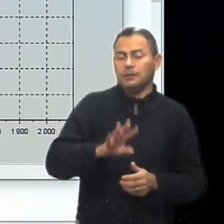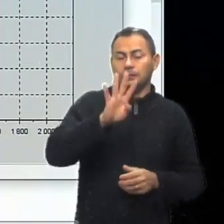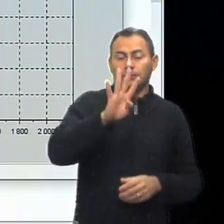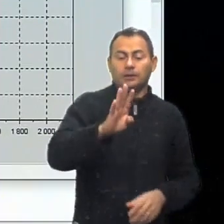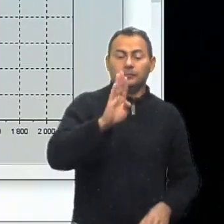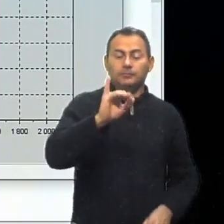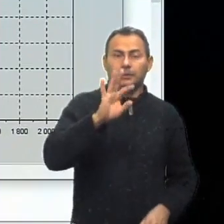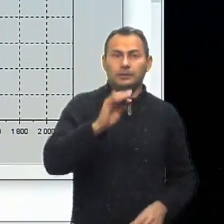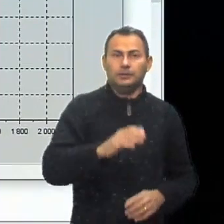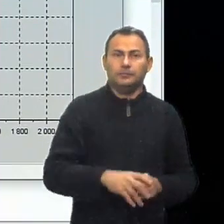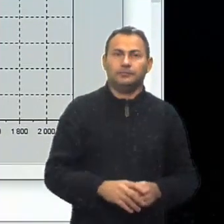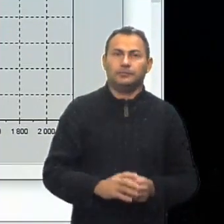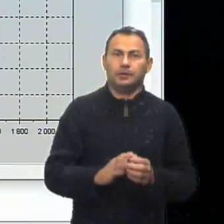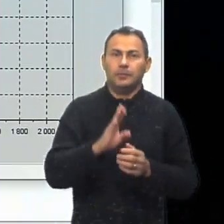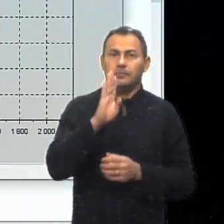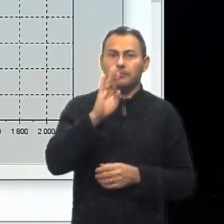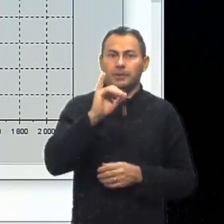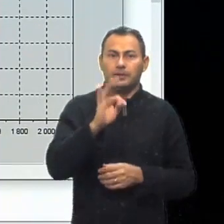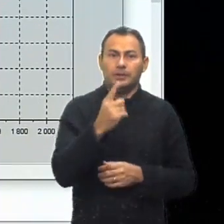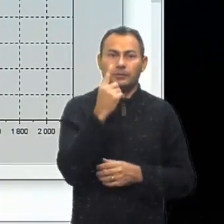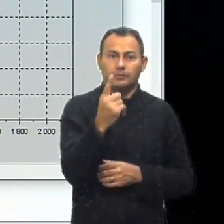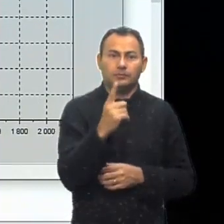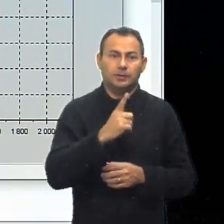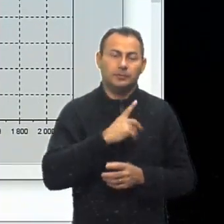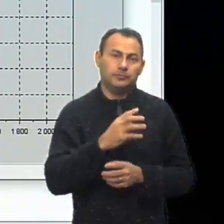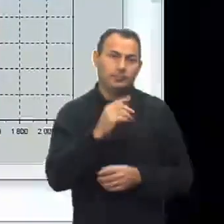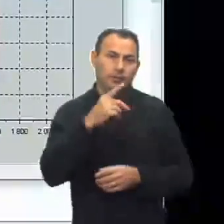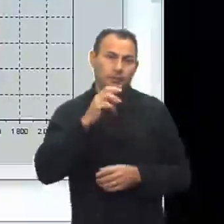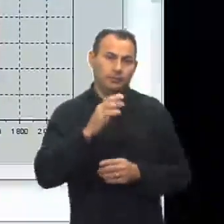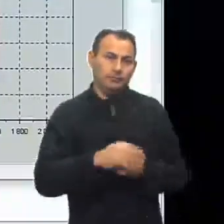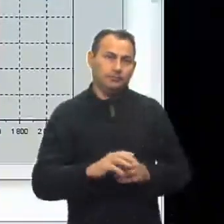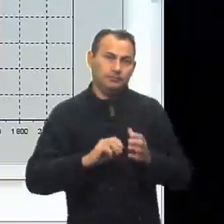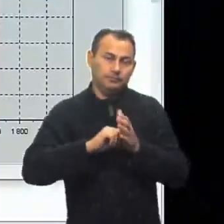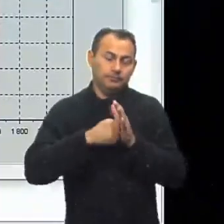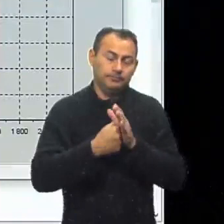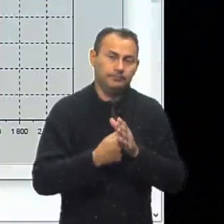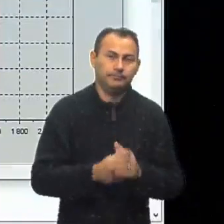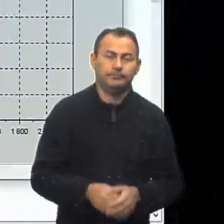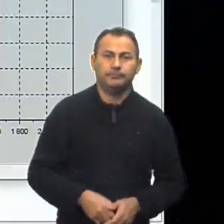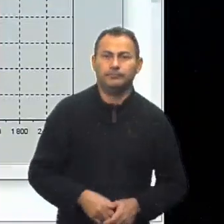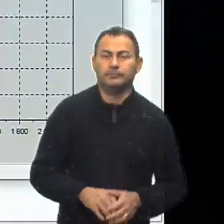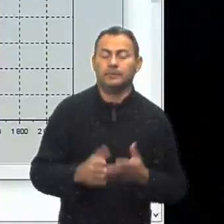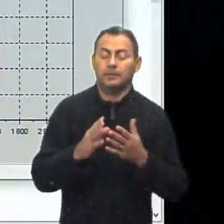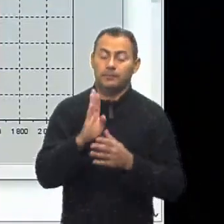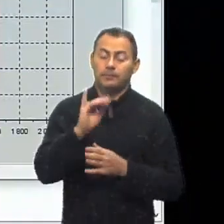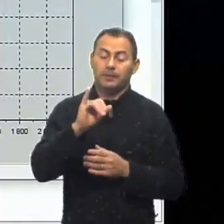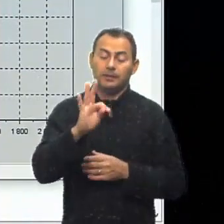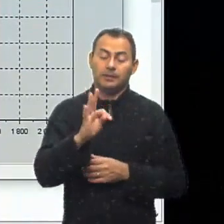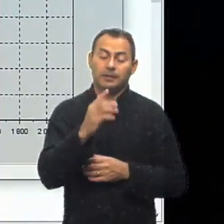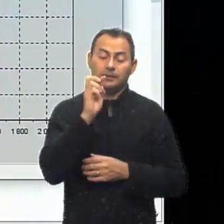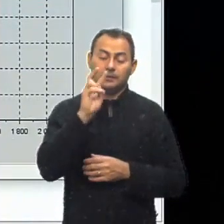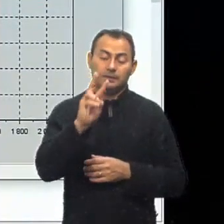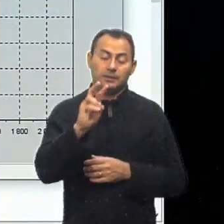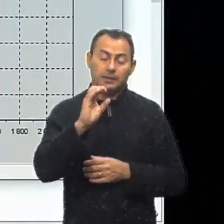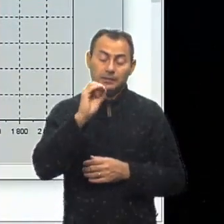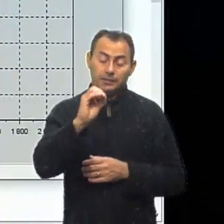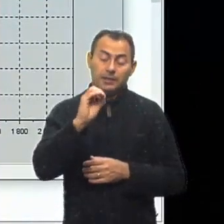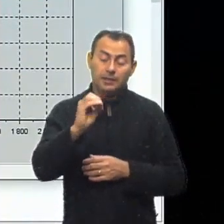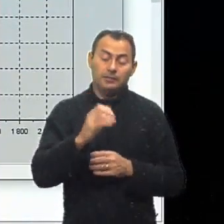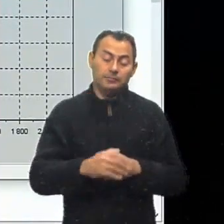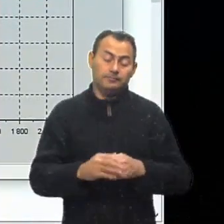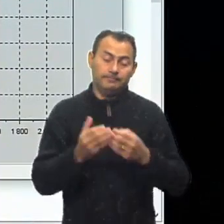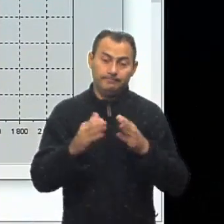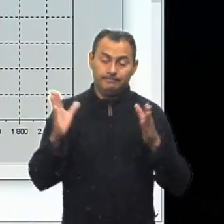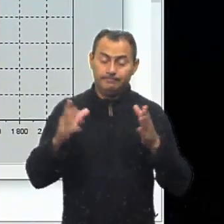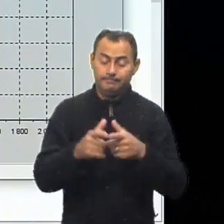bits. Aqui, quando o bit é 1, você tem a portadora sendo chaveada. Quando o bit é 0, você tem a portadora em